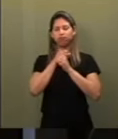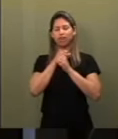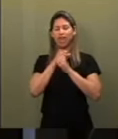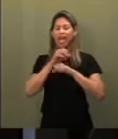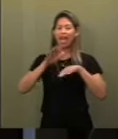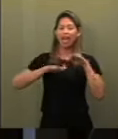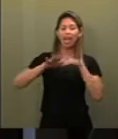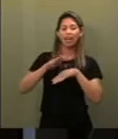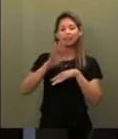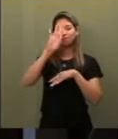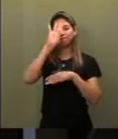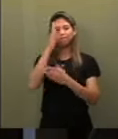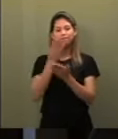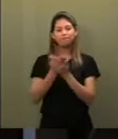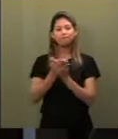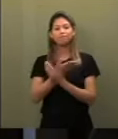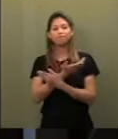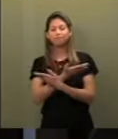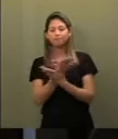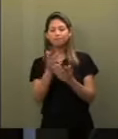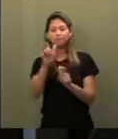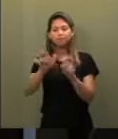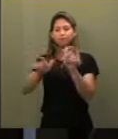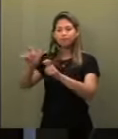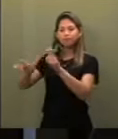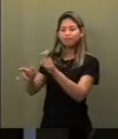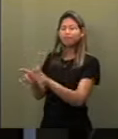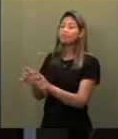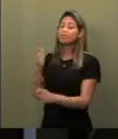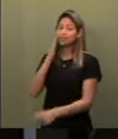gente sabe que o ser humano,